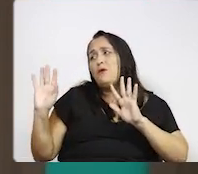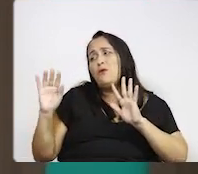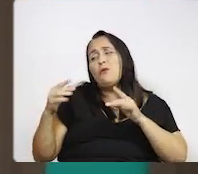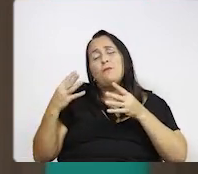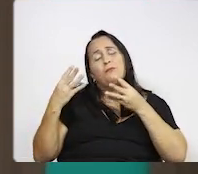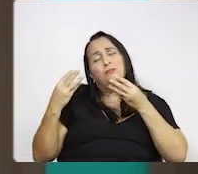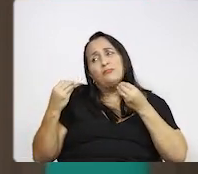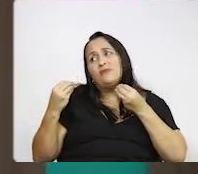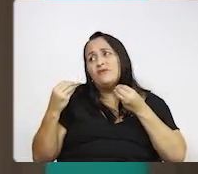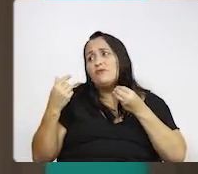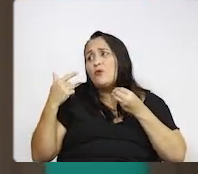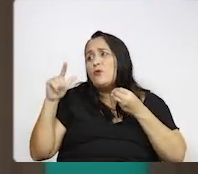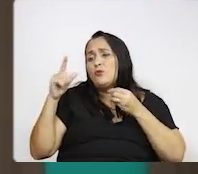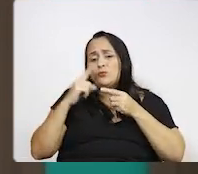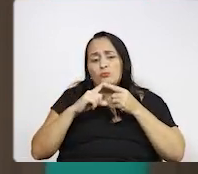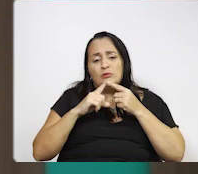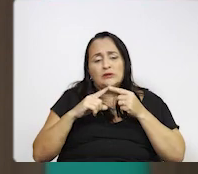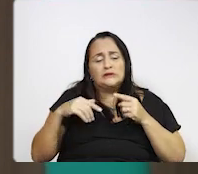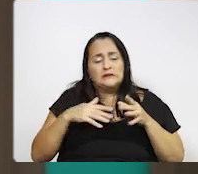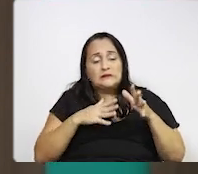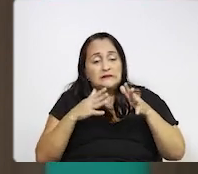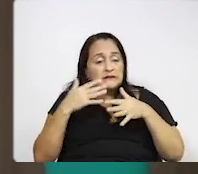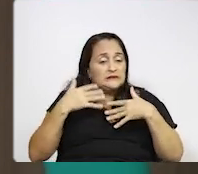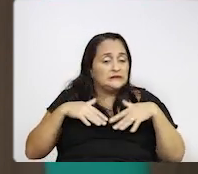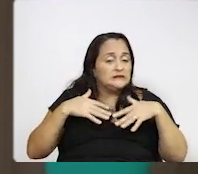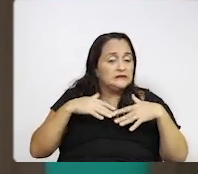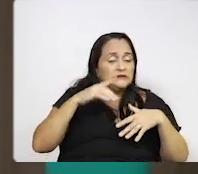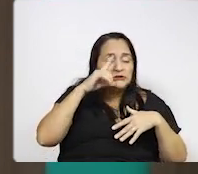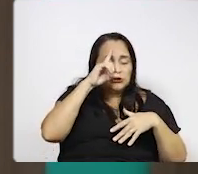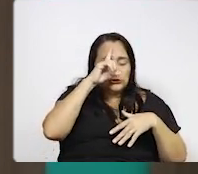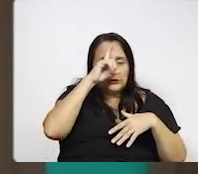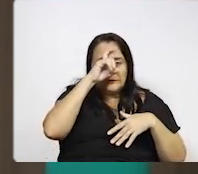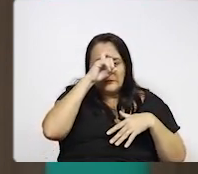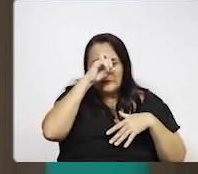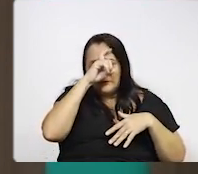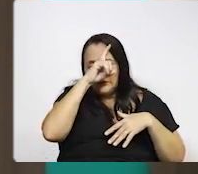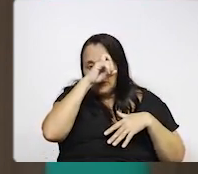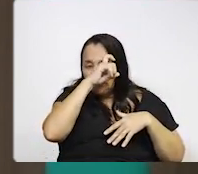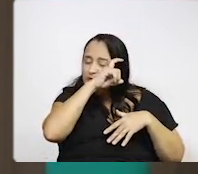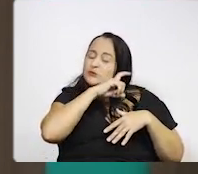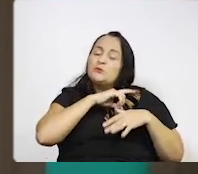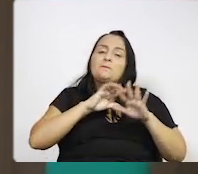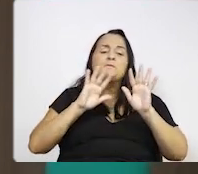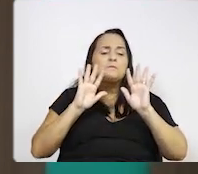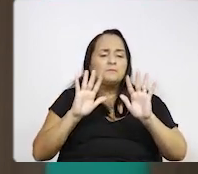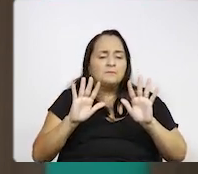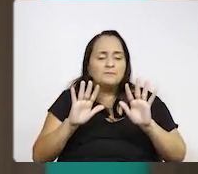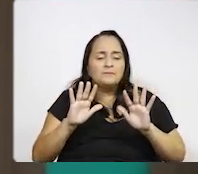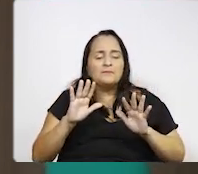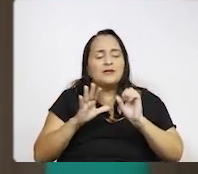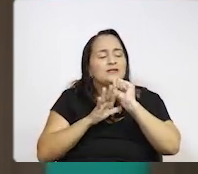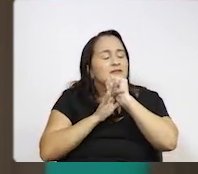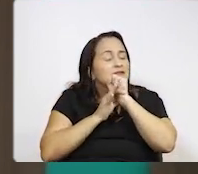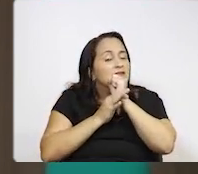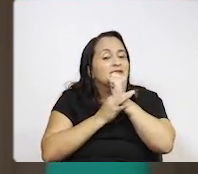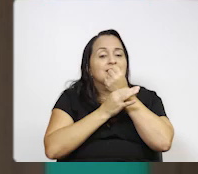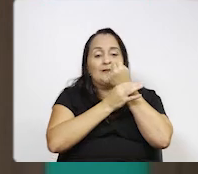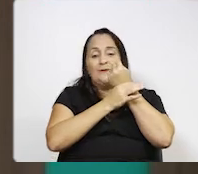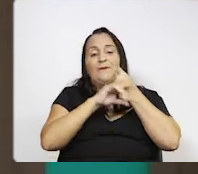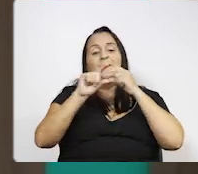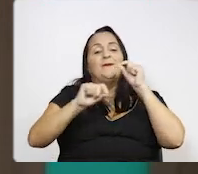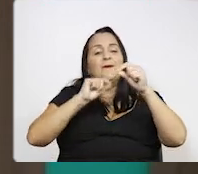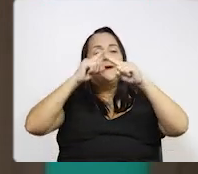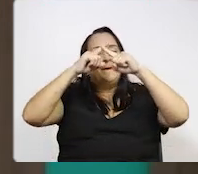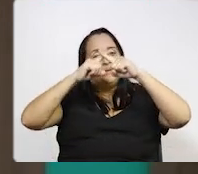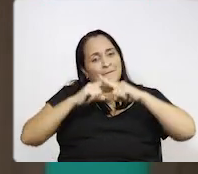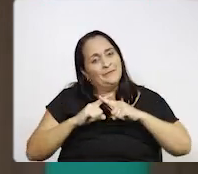difícil. Vou apagar e mostrar um caminho seguro. Qual é o caminho seguro, Pró? A multiplicação. Se